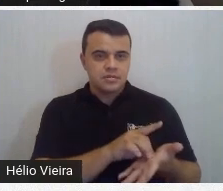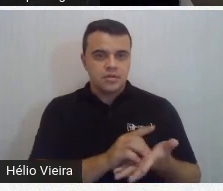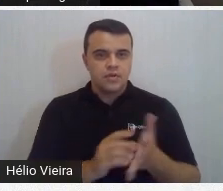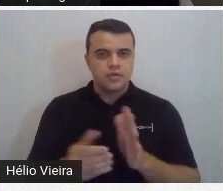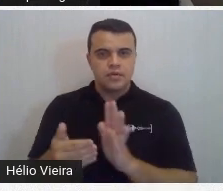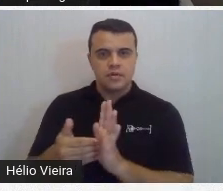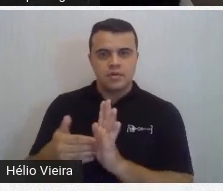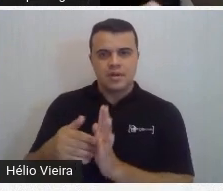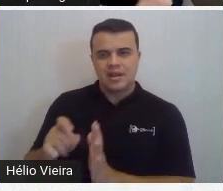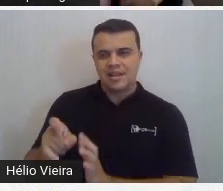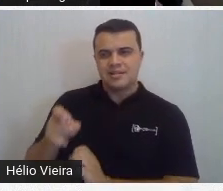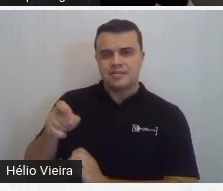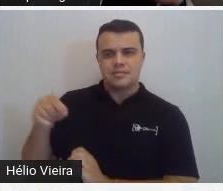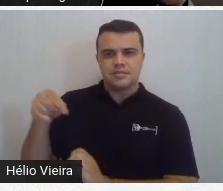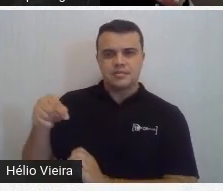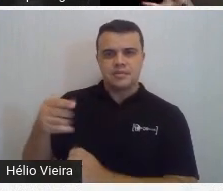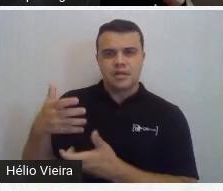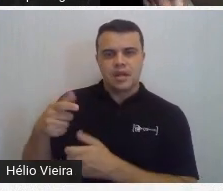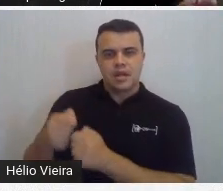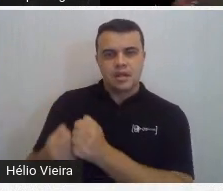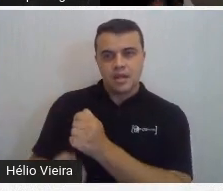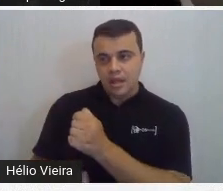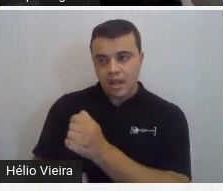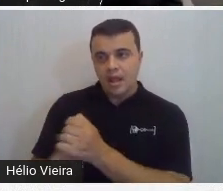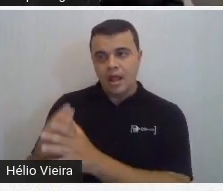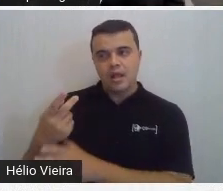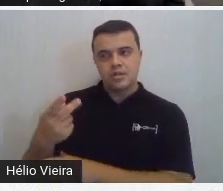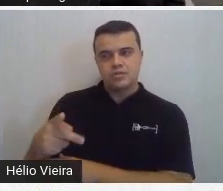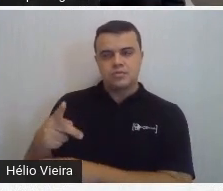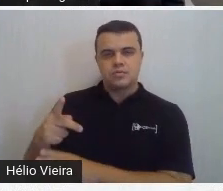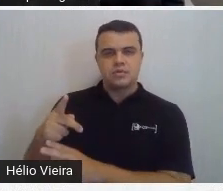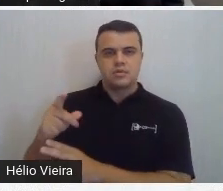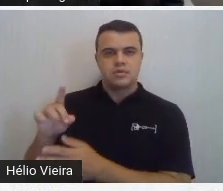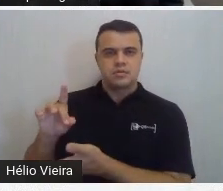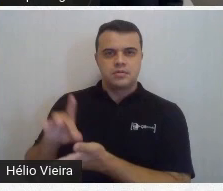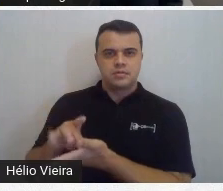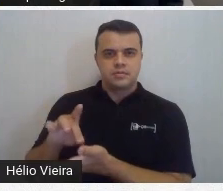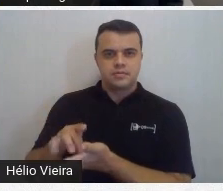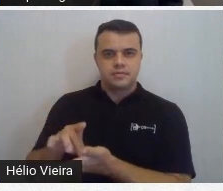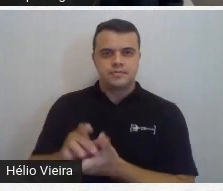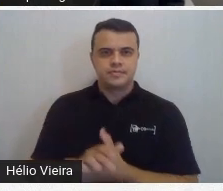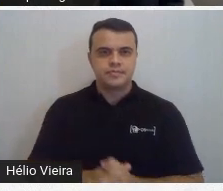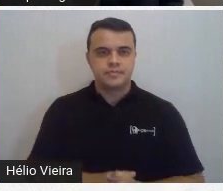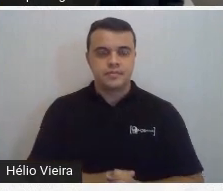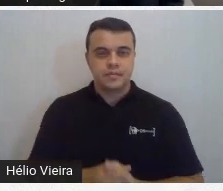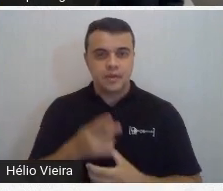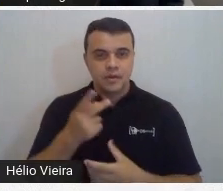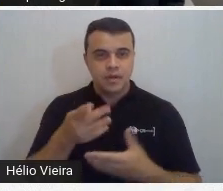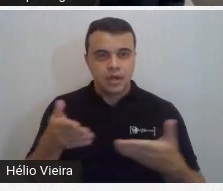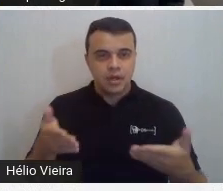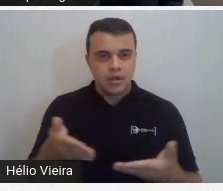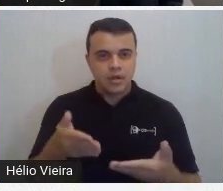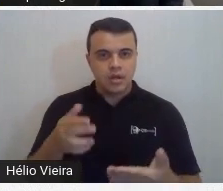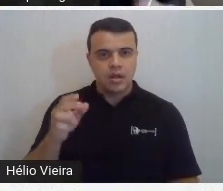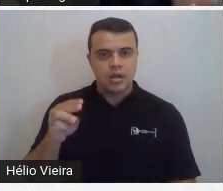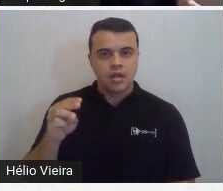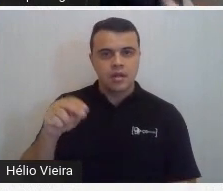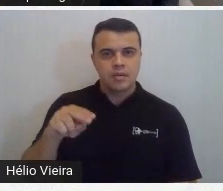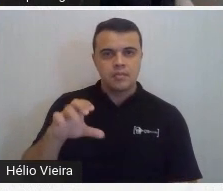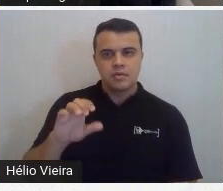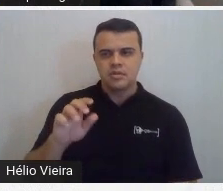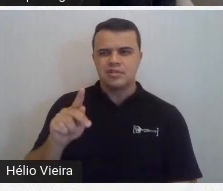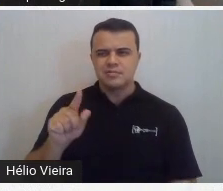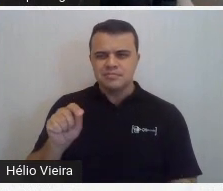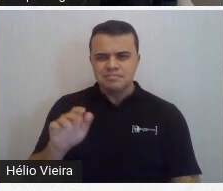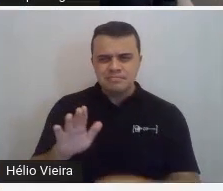o expressionismo quer criar a sua realidade. Vamos falar então de Munch, que é o maior nome